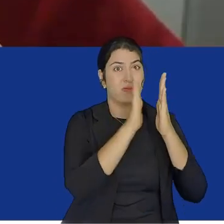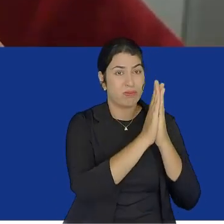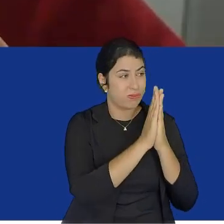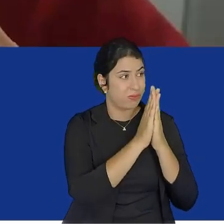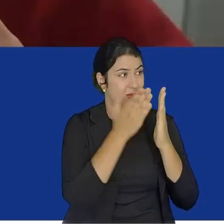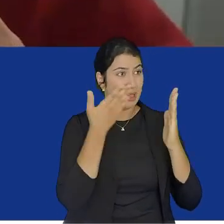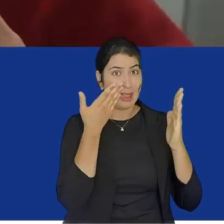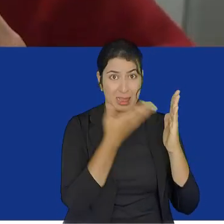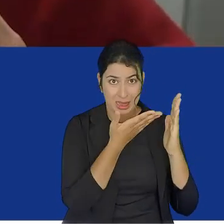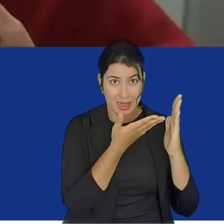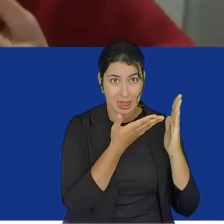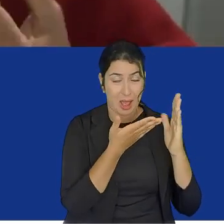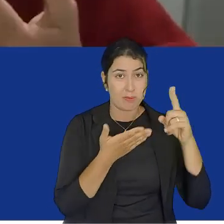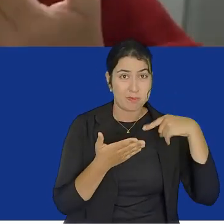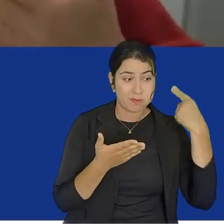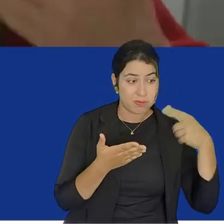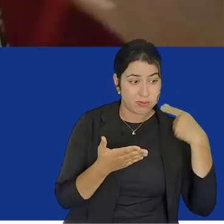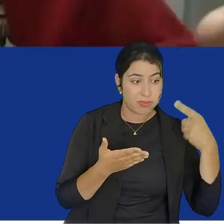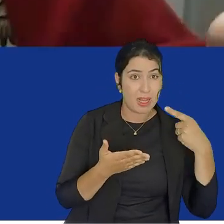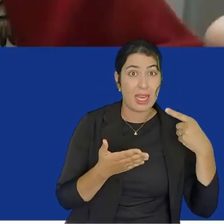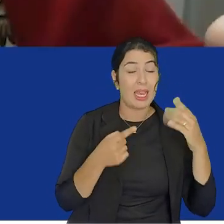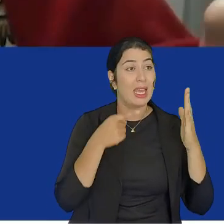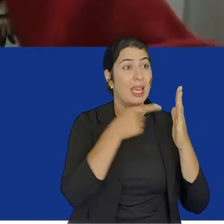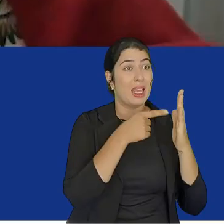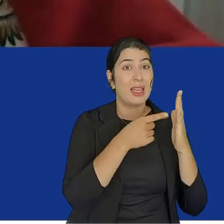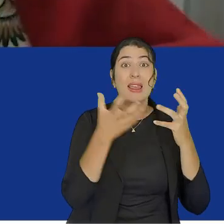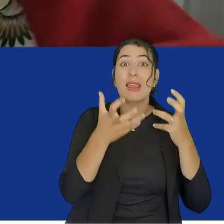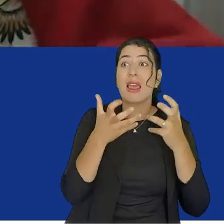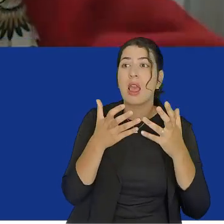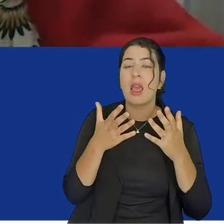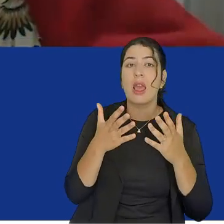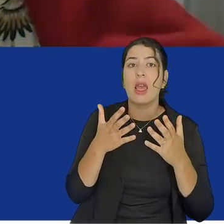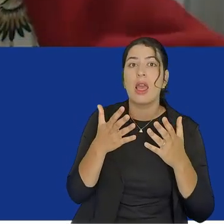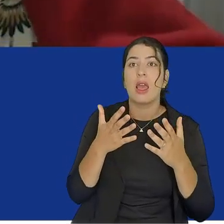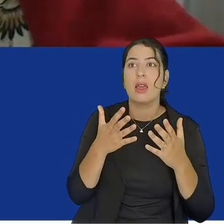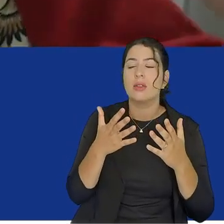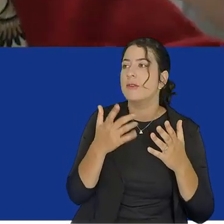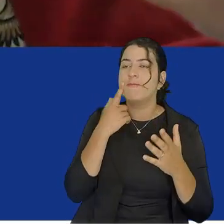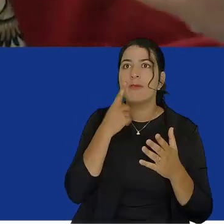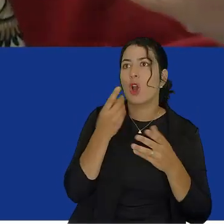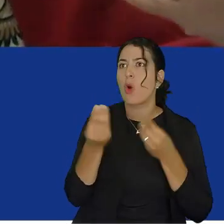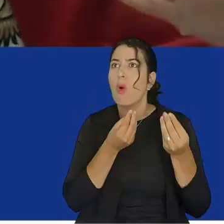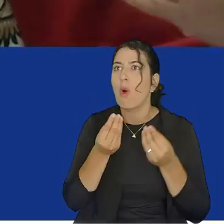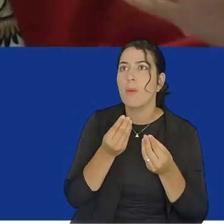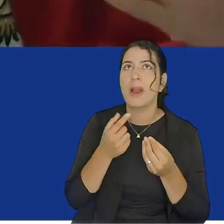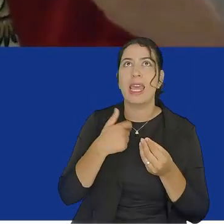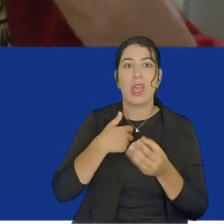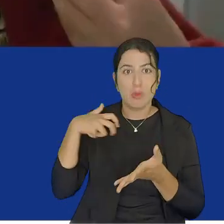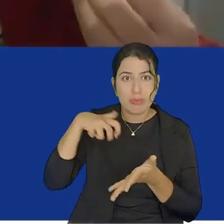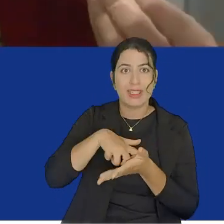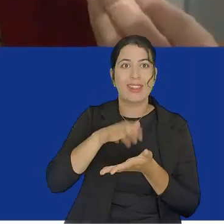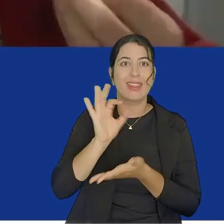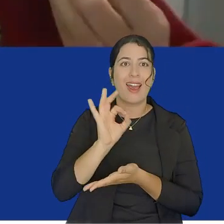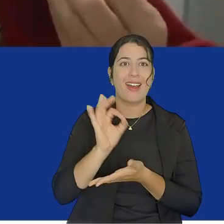esse problema, ele quer encontrar um jeito para que eu não seja punido. E não é isso que eu quero. O que